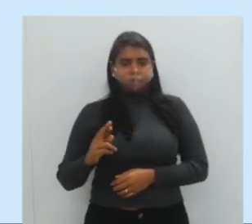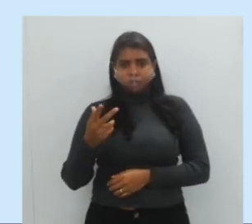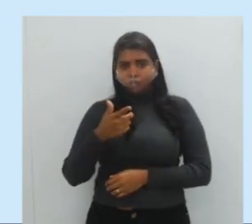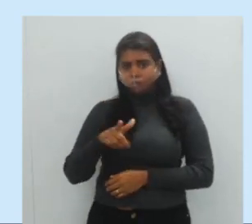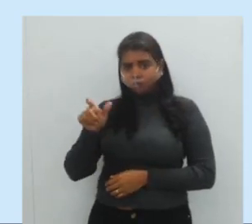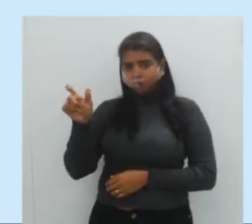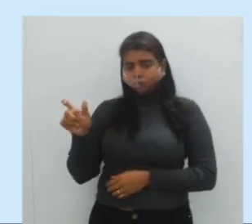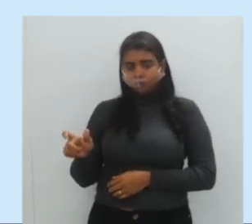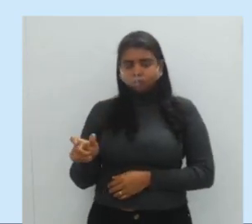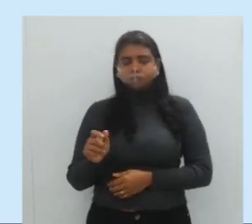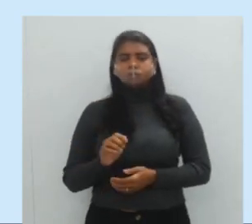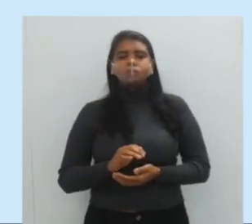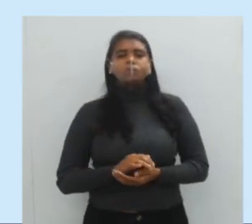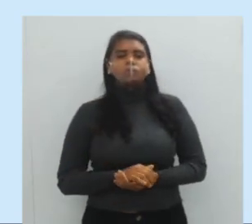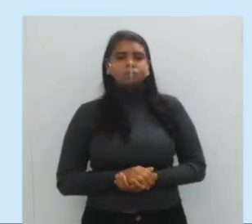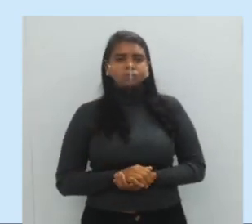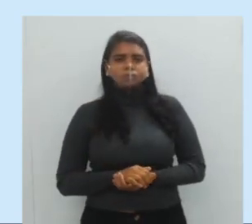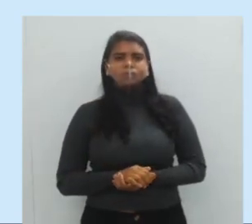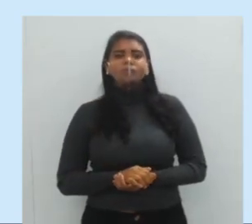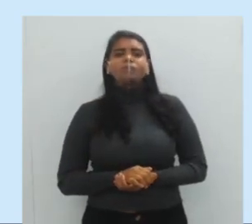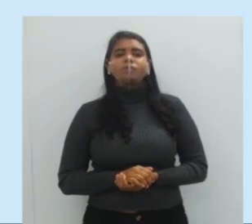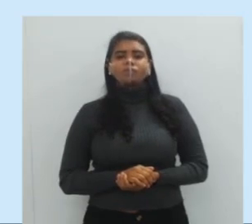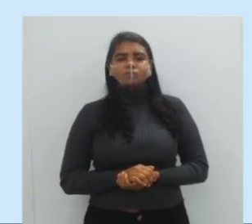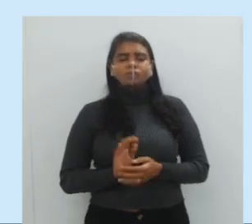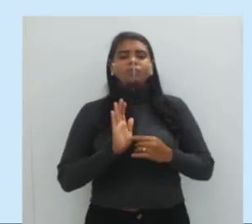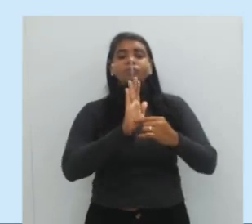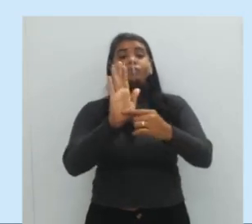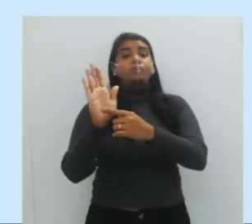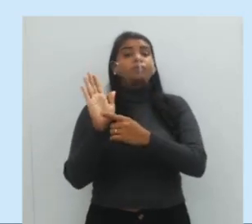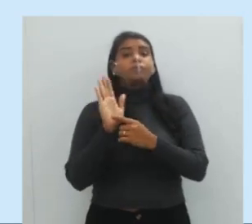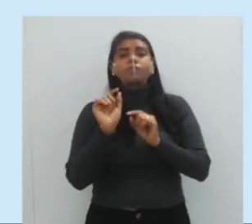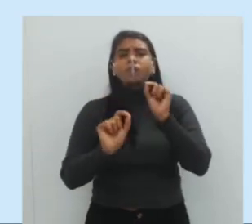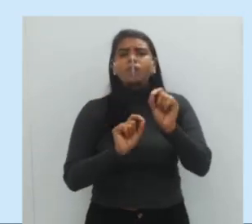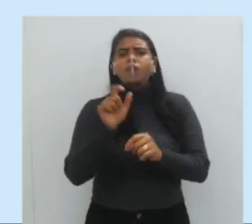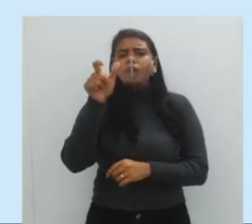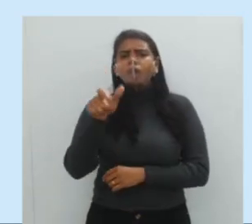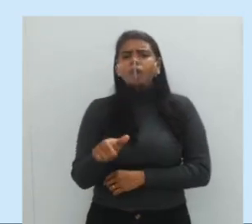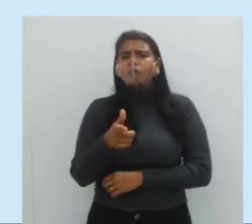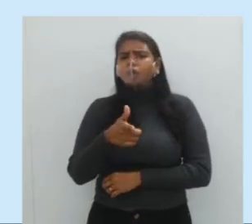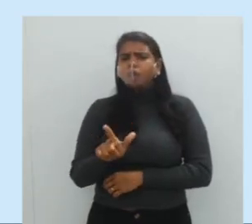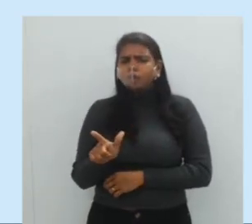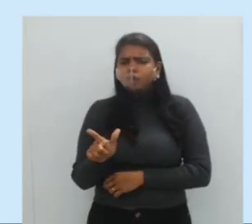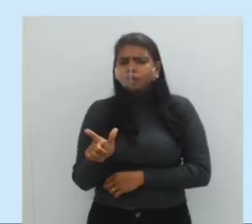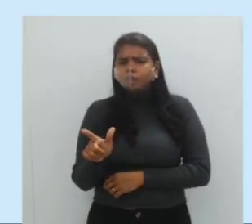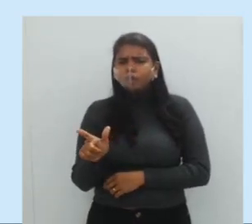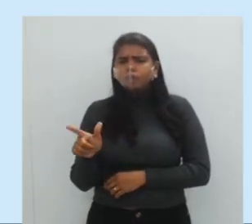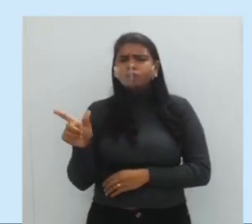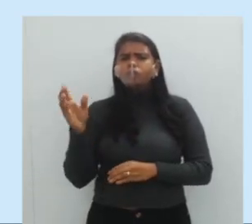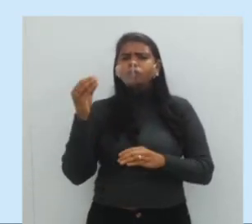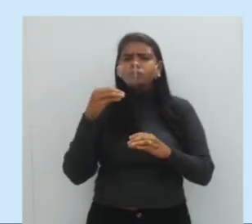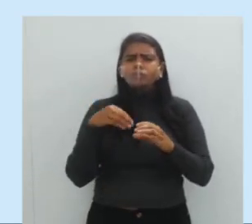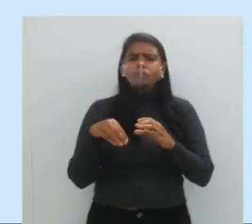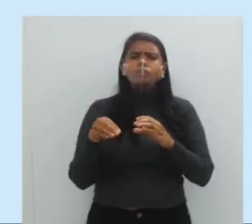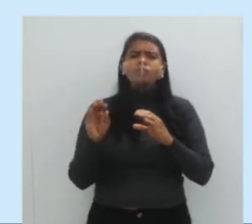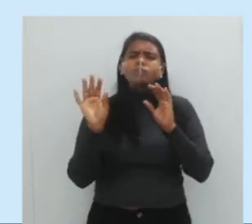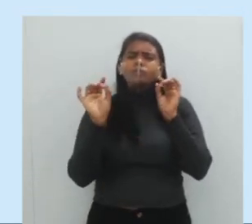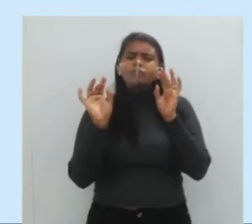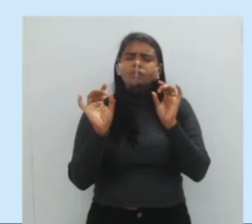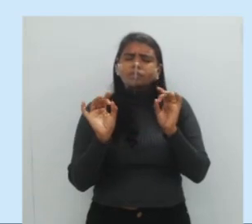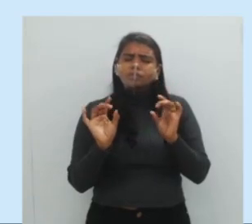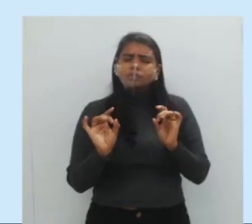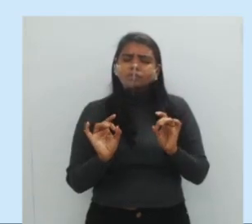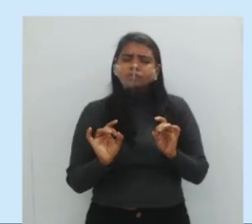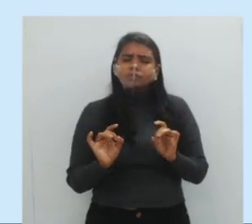religião do outro, o respeito ao rito, ao simbolismo, aquilo que o outro traz, aquilo que o outro carrega